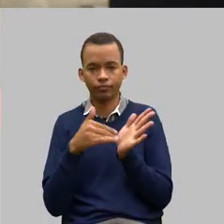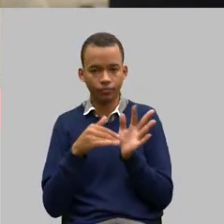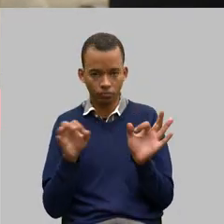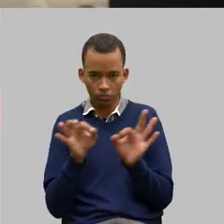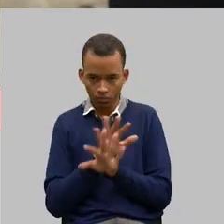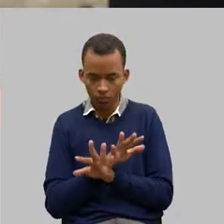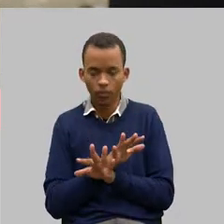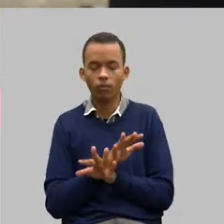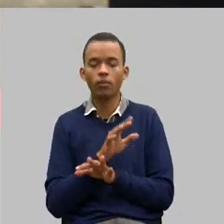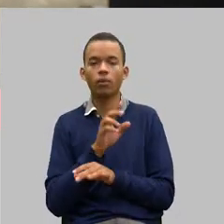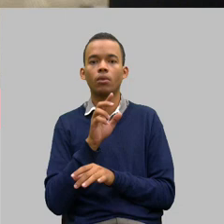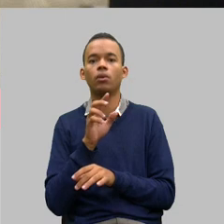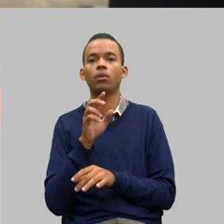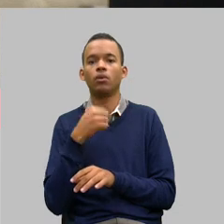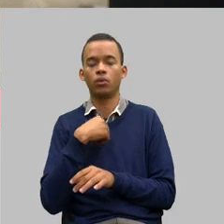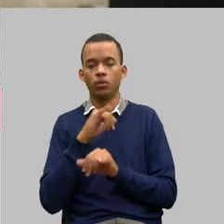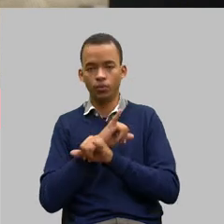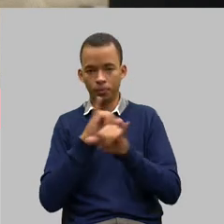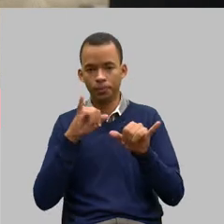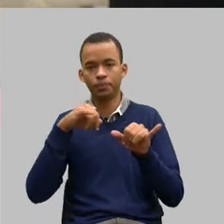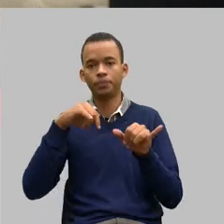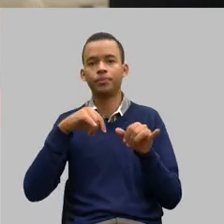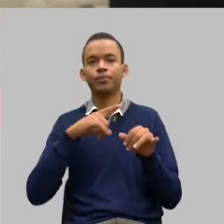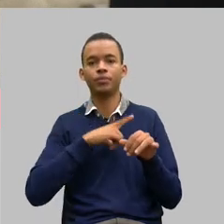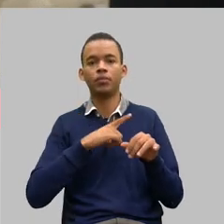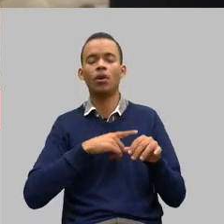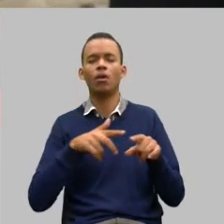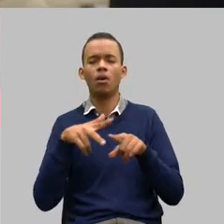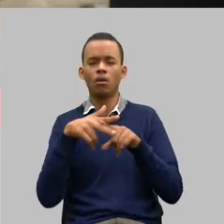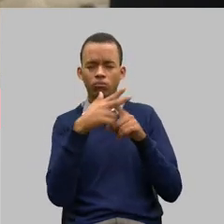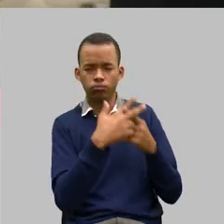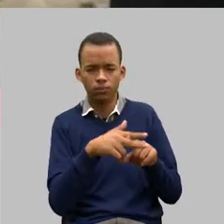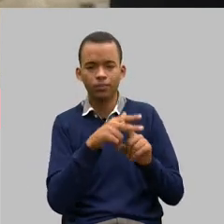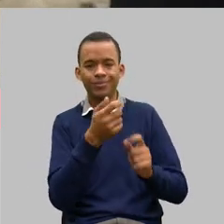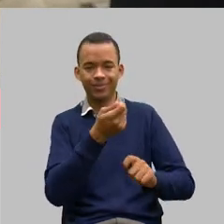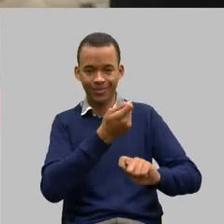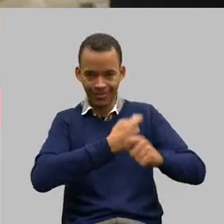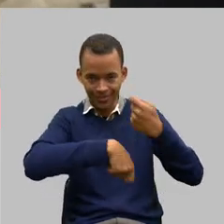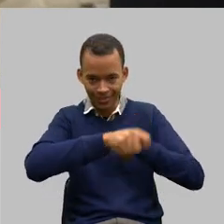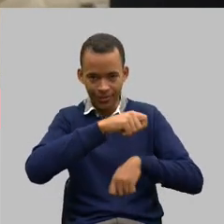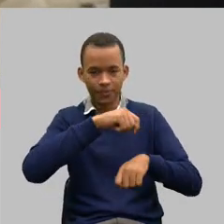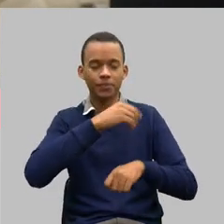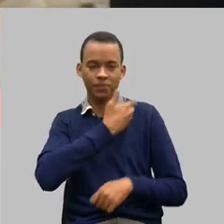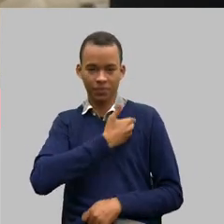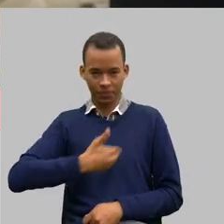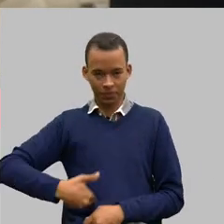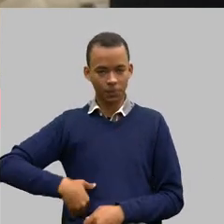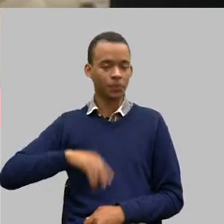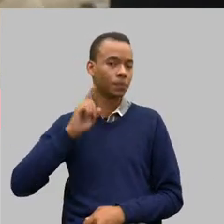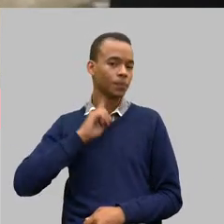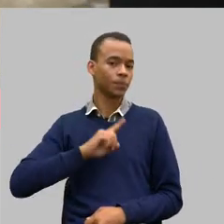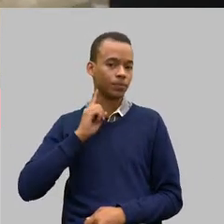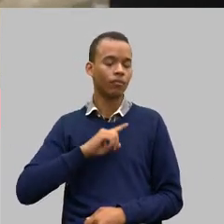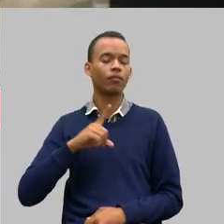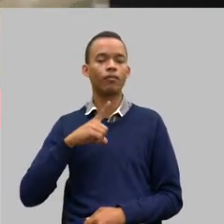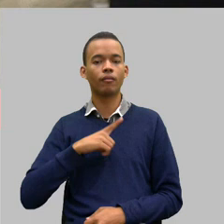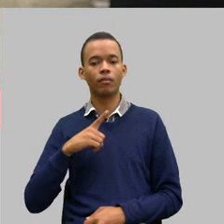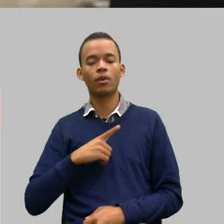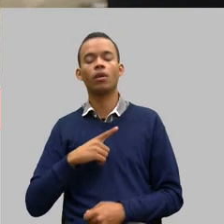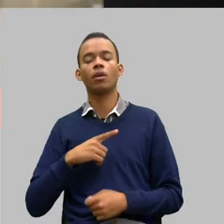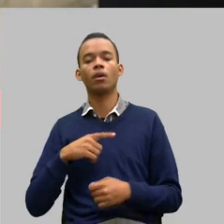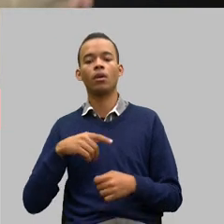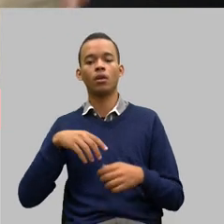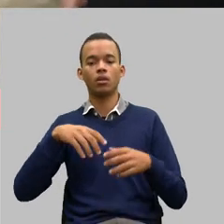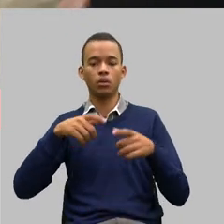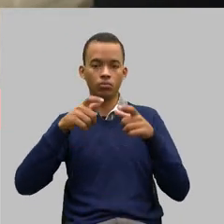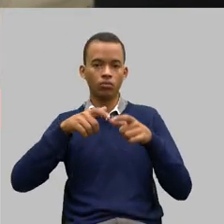eh hoje também com a reforma administrativa do Estado as agências de desenvolvimento Metropolitano né tanto da região metropolitana de BH